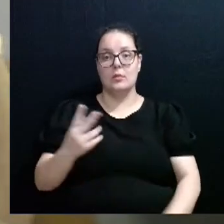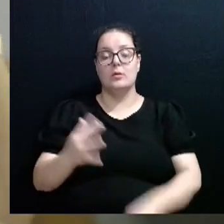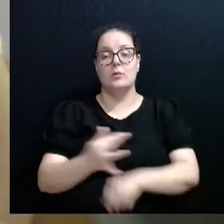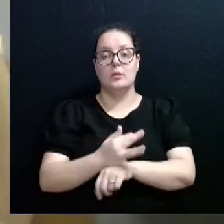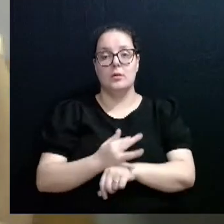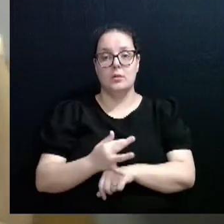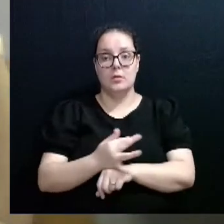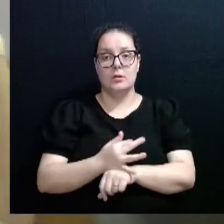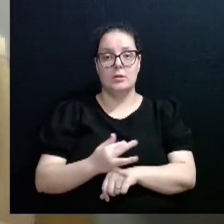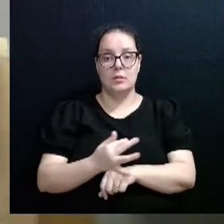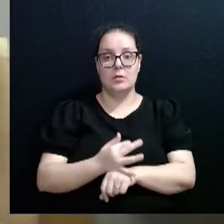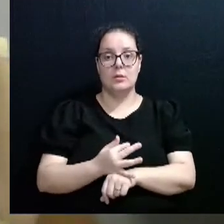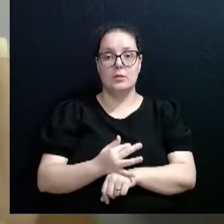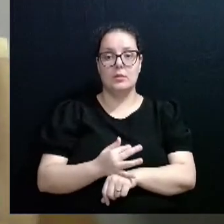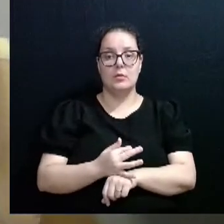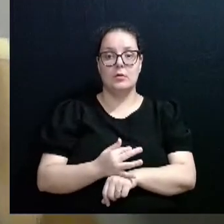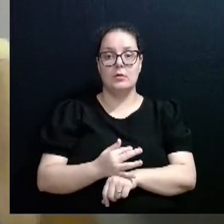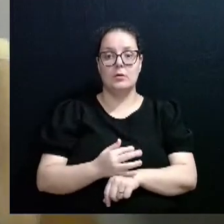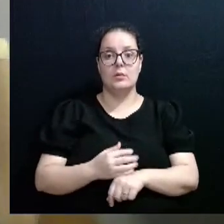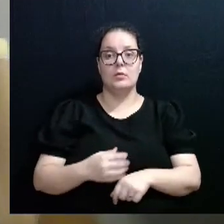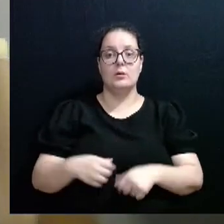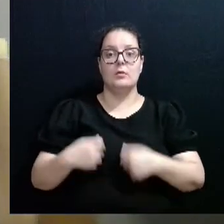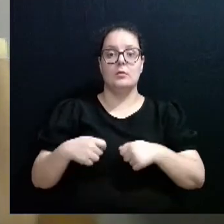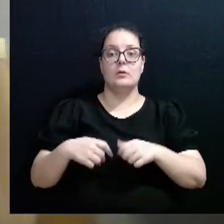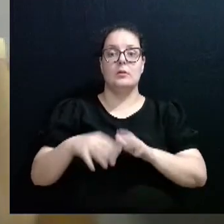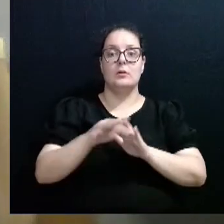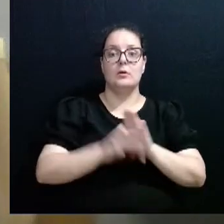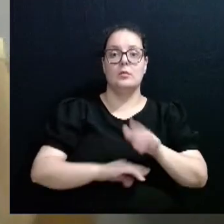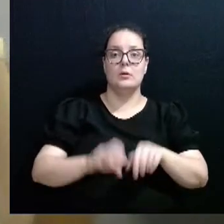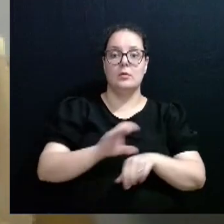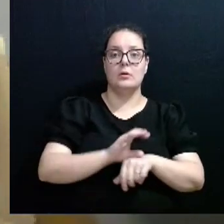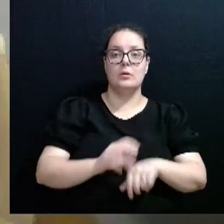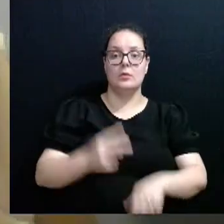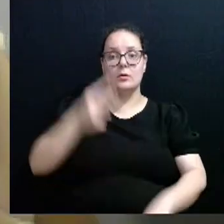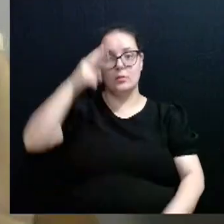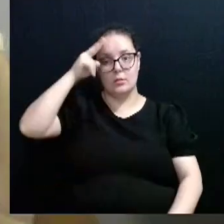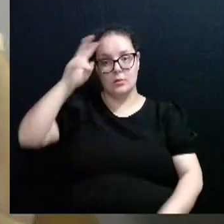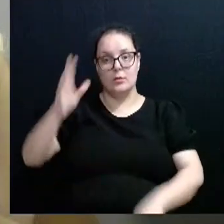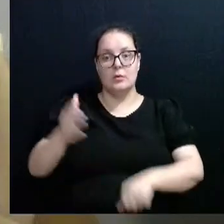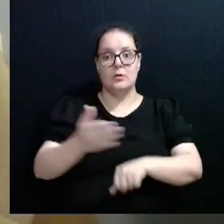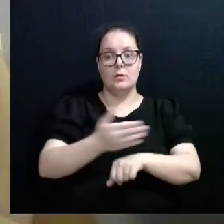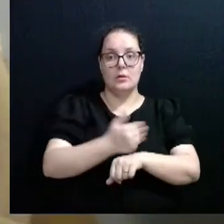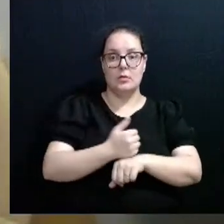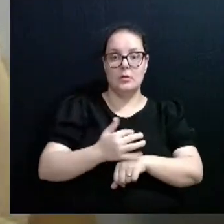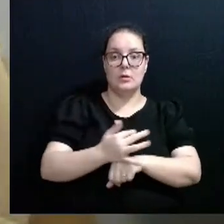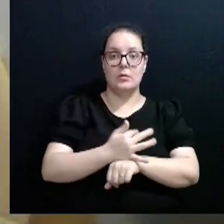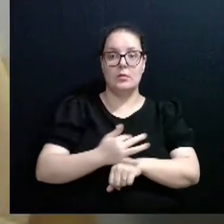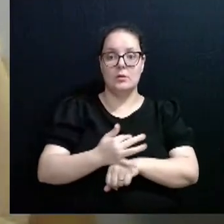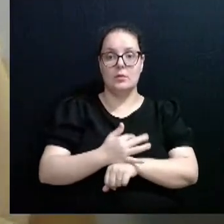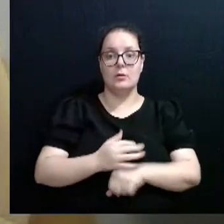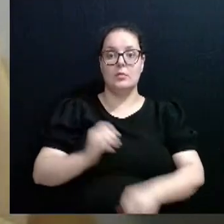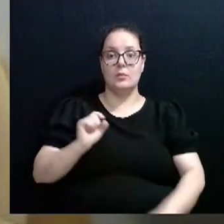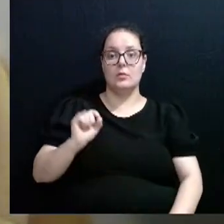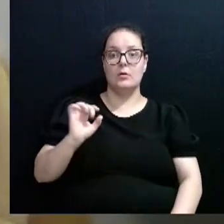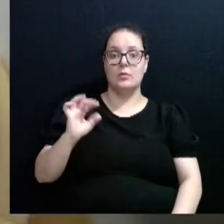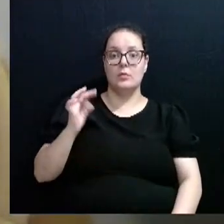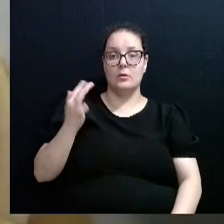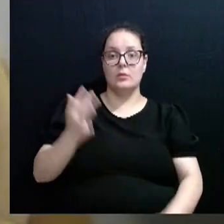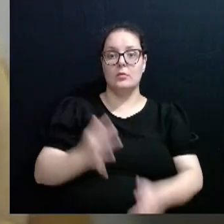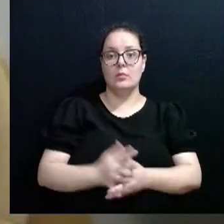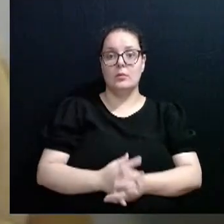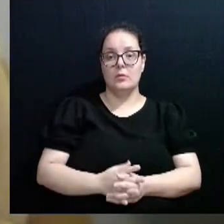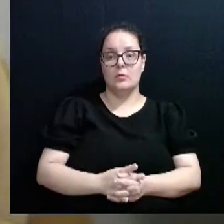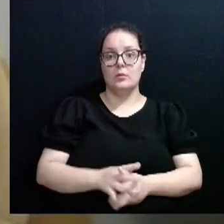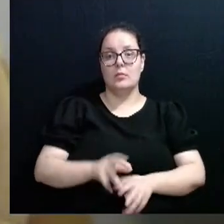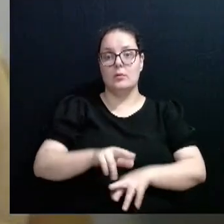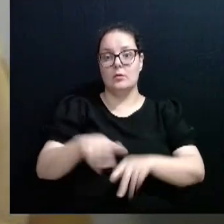de um terço constitucional até 2 dias antes do início das férias. Ocorre que muitos trabalhadores que ainda